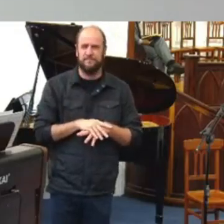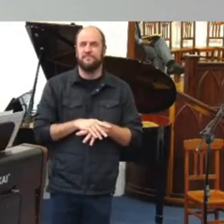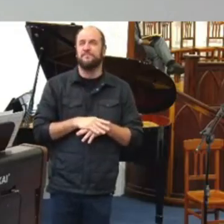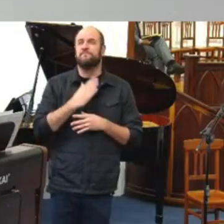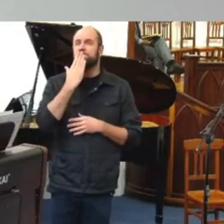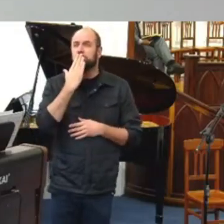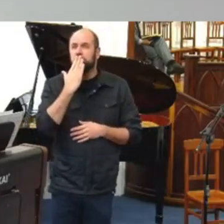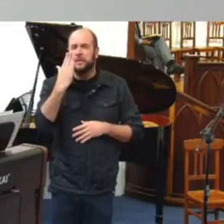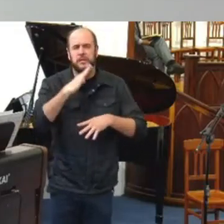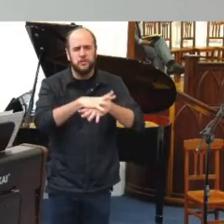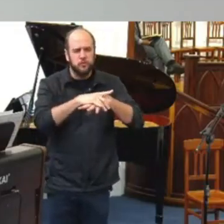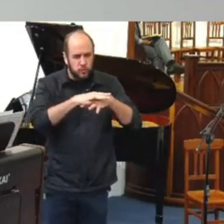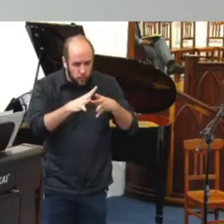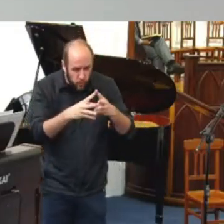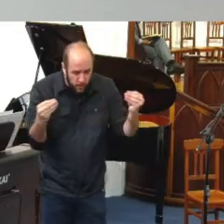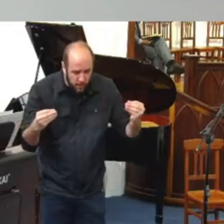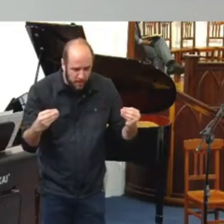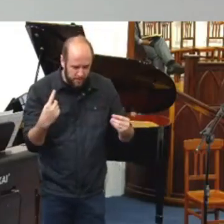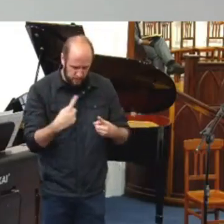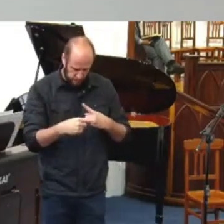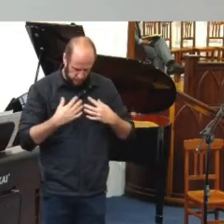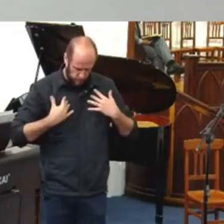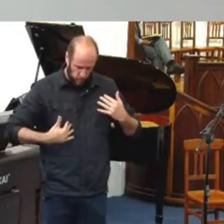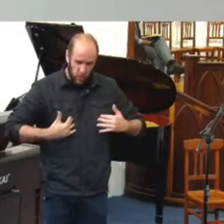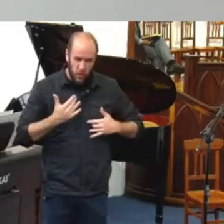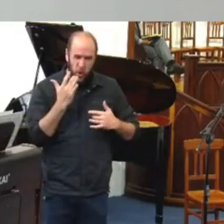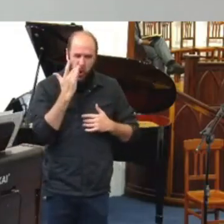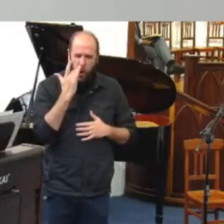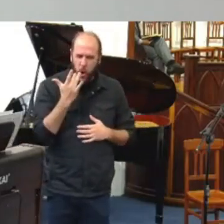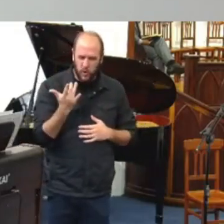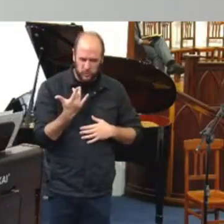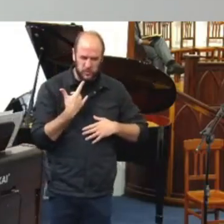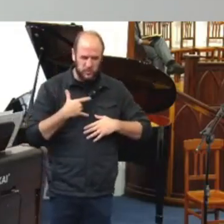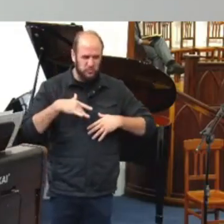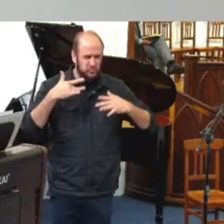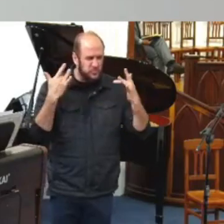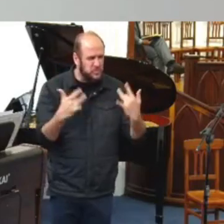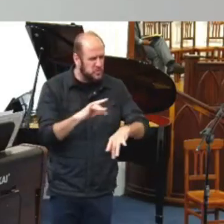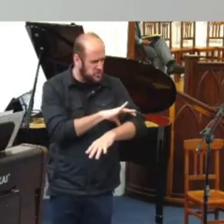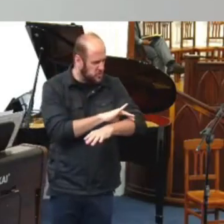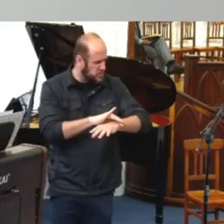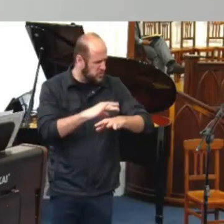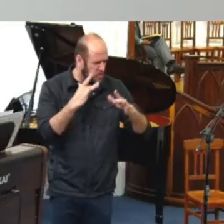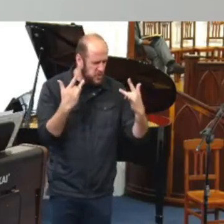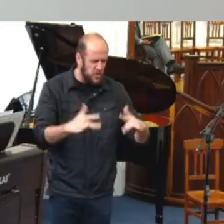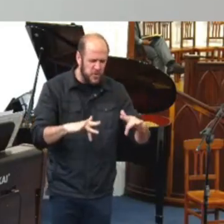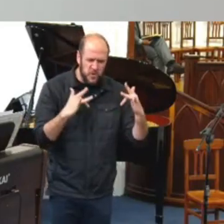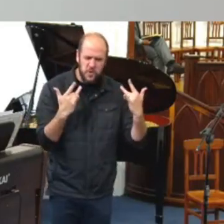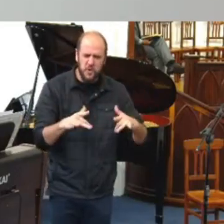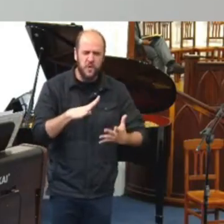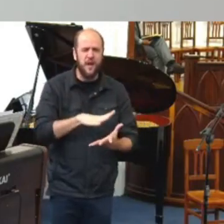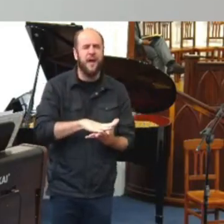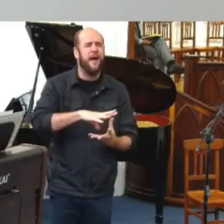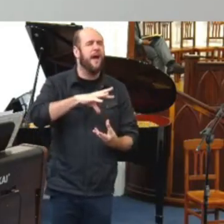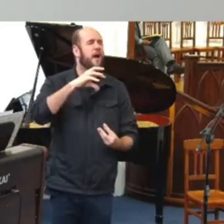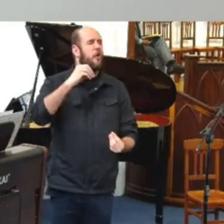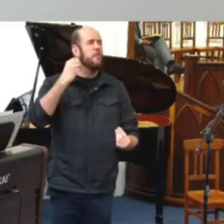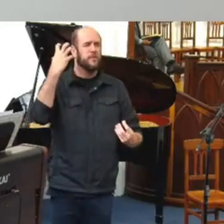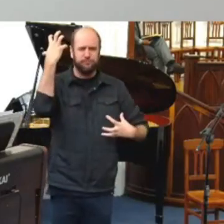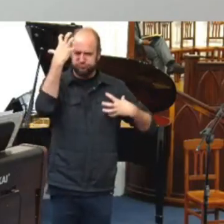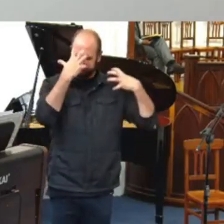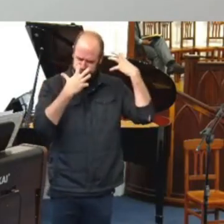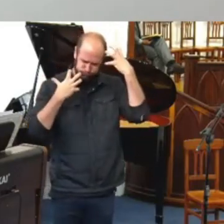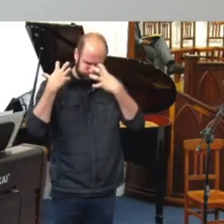Sara-me, Senhor, porque os meus ossos estão abalados. Também a minha alma está profundamente